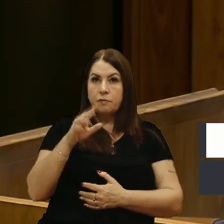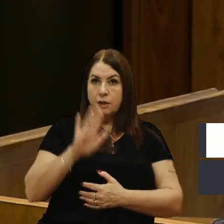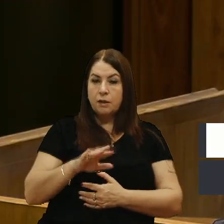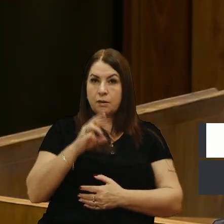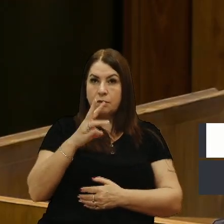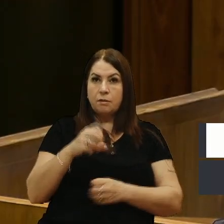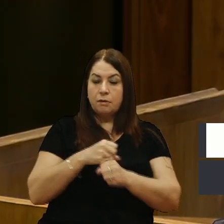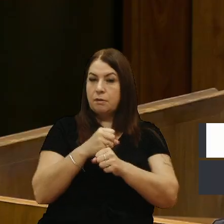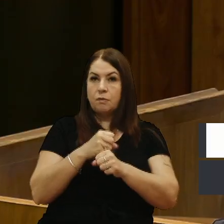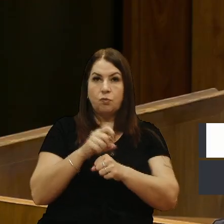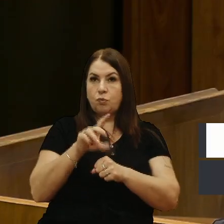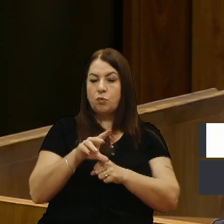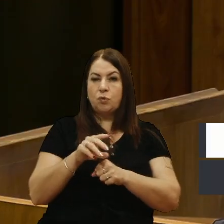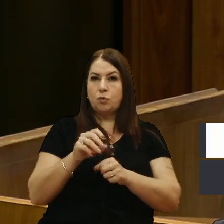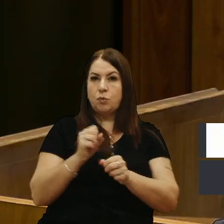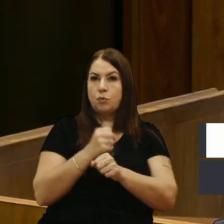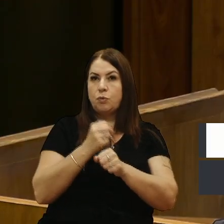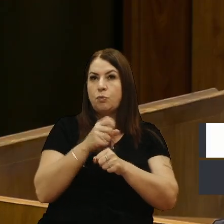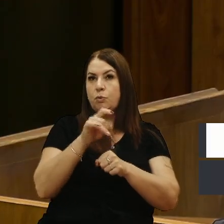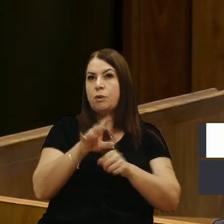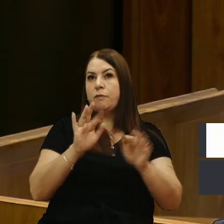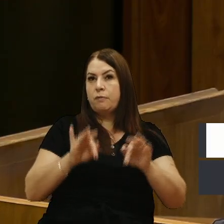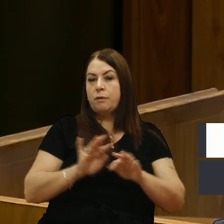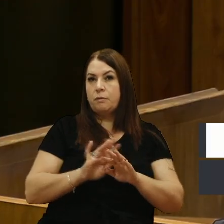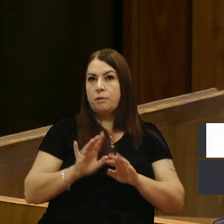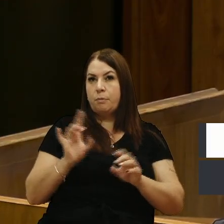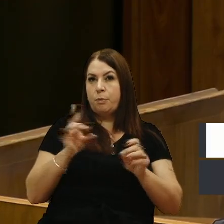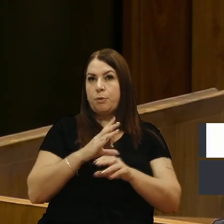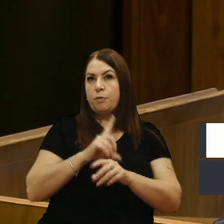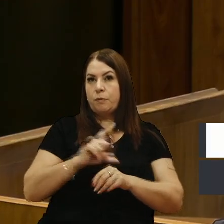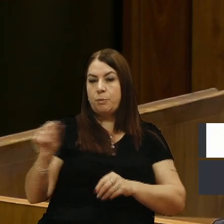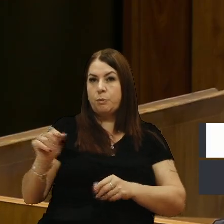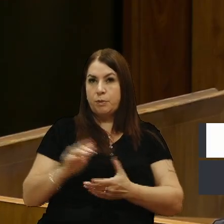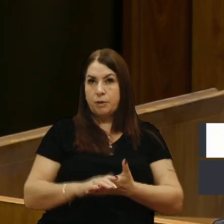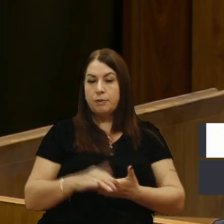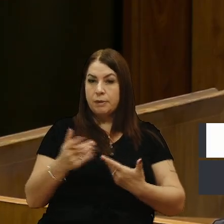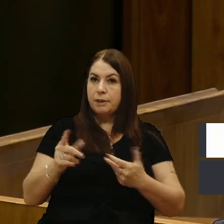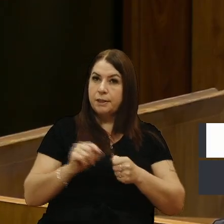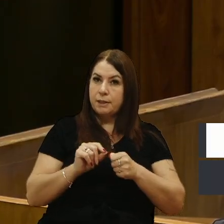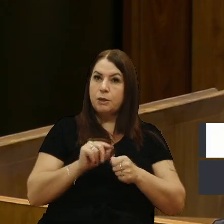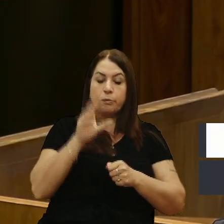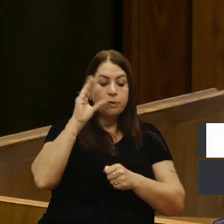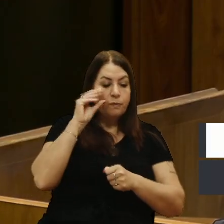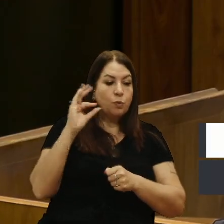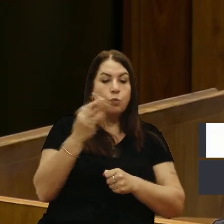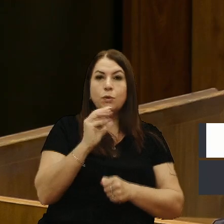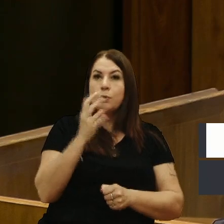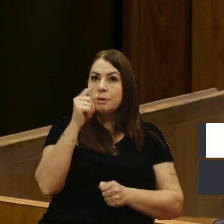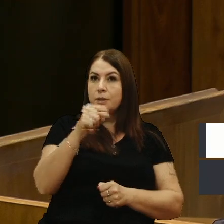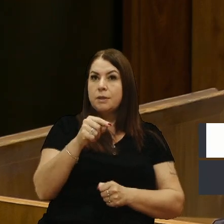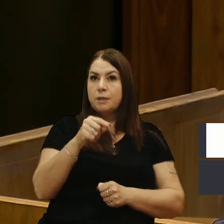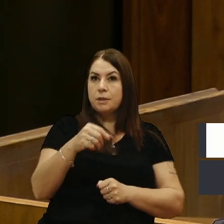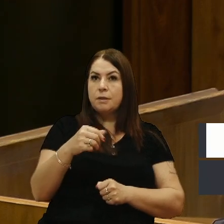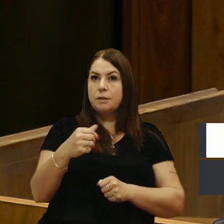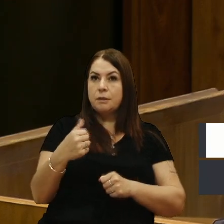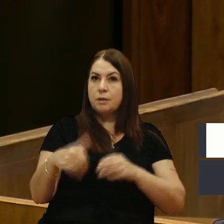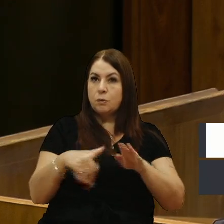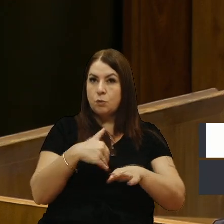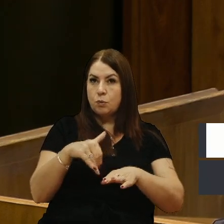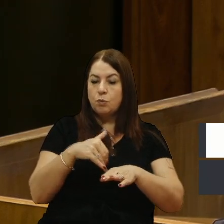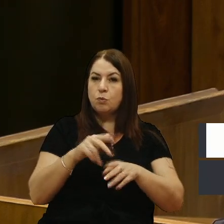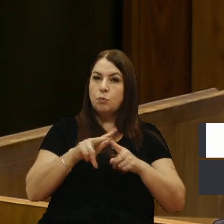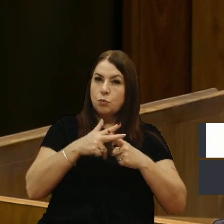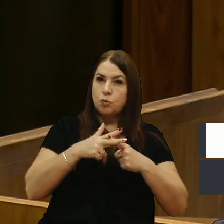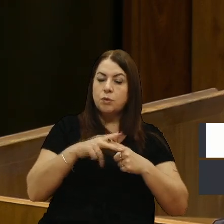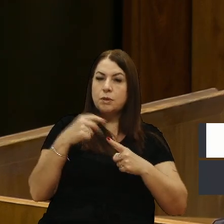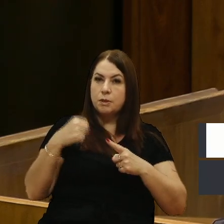anos, então ela não é só executar essa obra, terminou e pronto, vai embora. A gente vai estar observando tudo o que vai estar acontecendo na rodovia e qualquer ajuste que